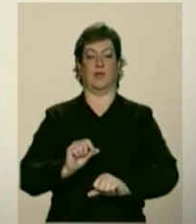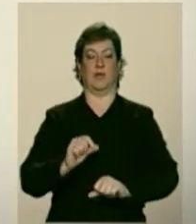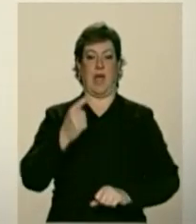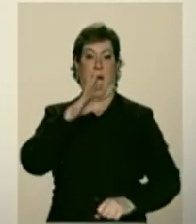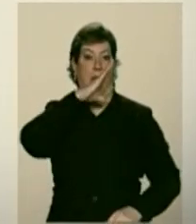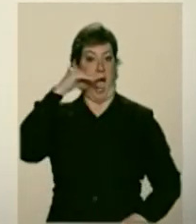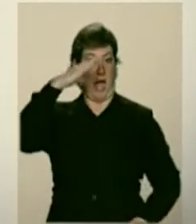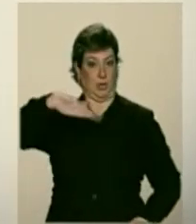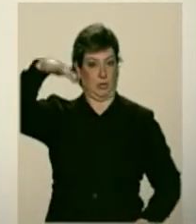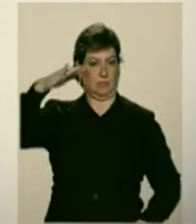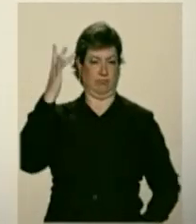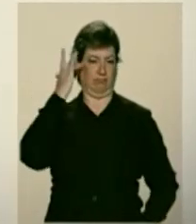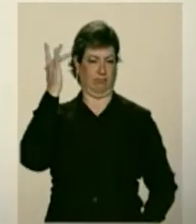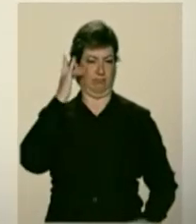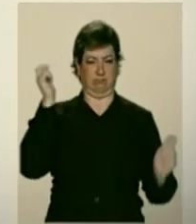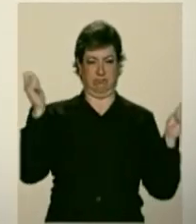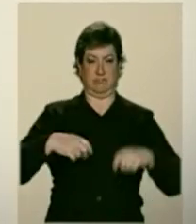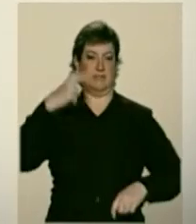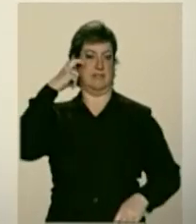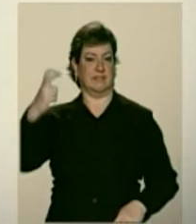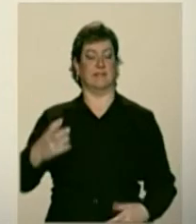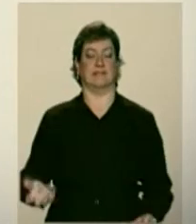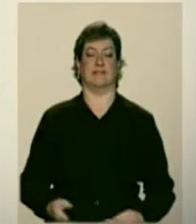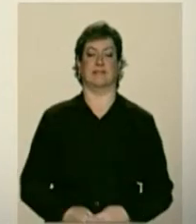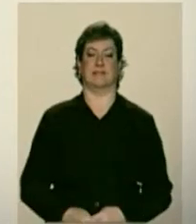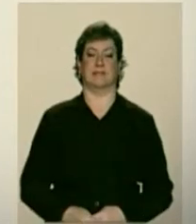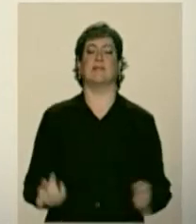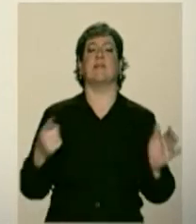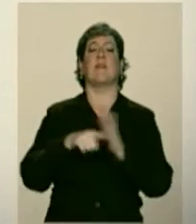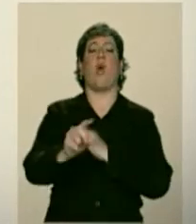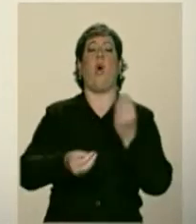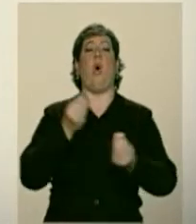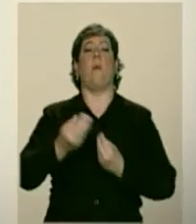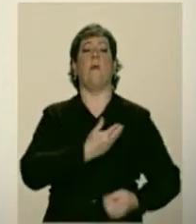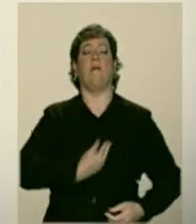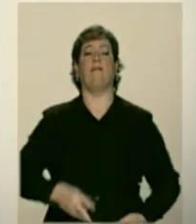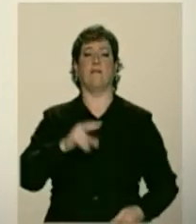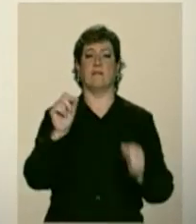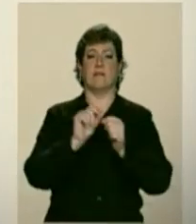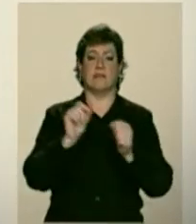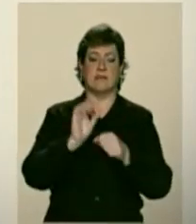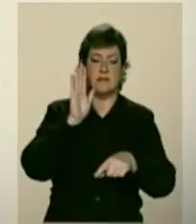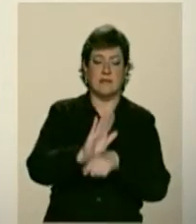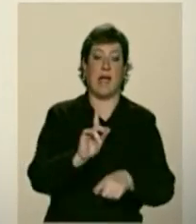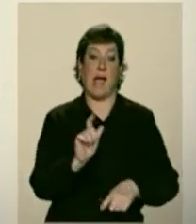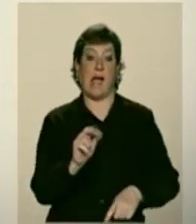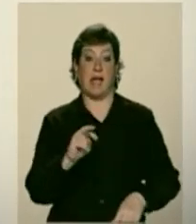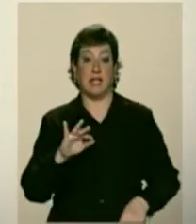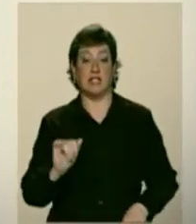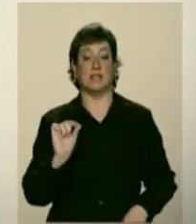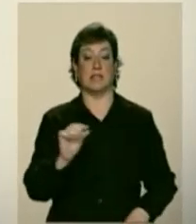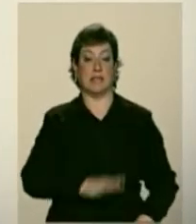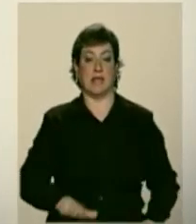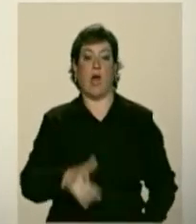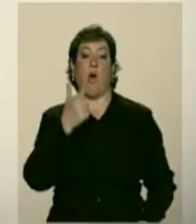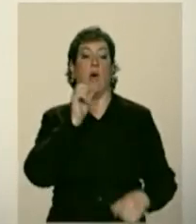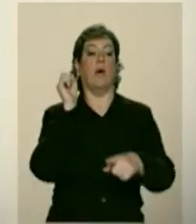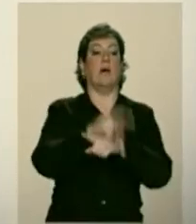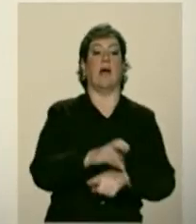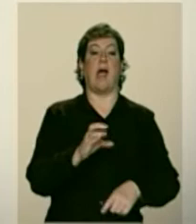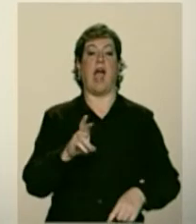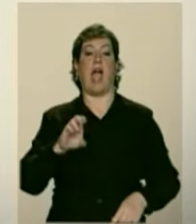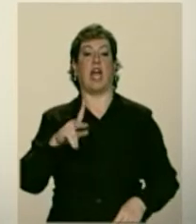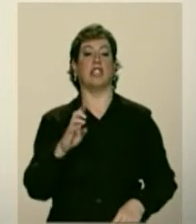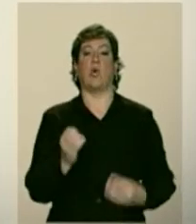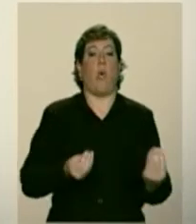adultos criativos e capazes. Como o governo vai fazer para garantir que as crianças tenham acesso às creches, Presidenta? Olha, Luciano,